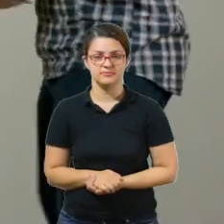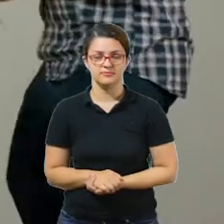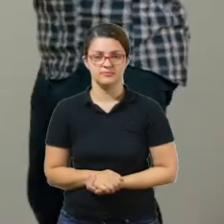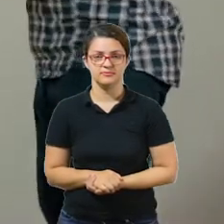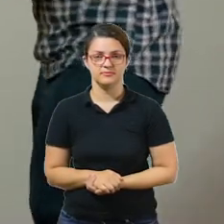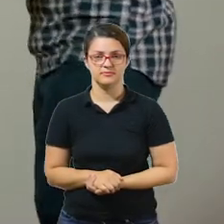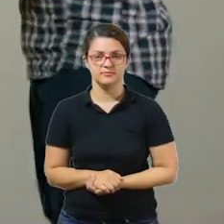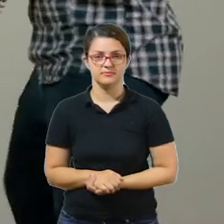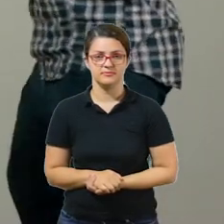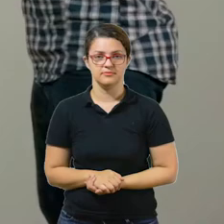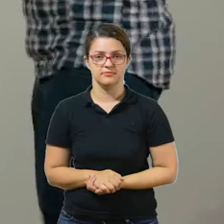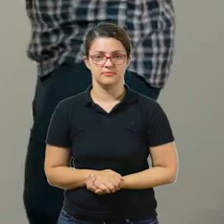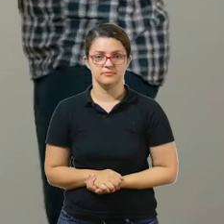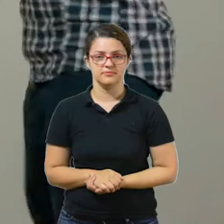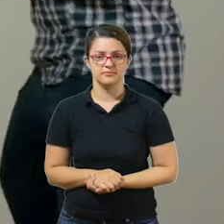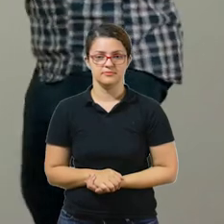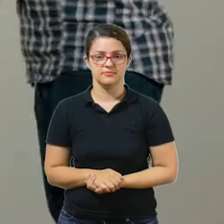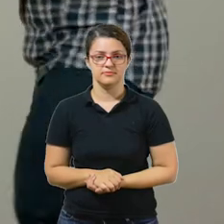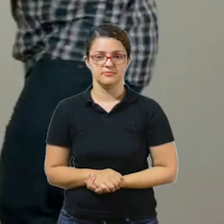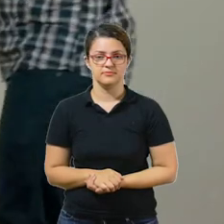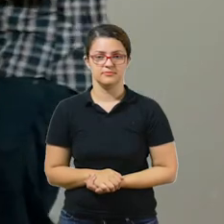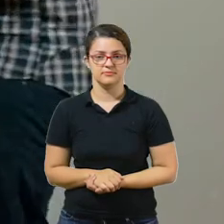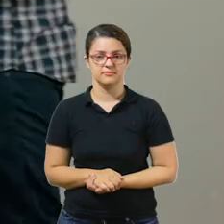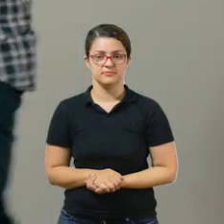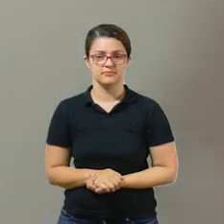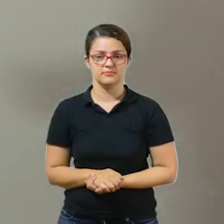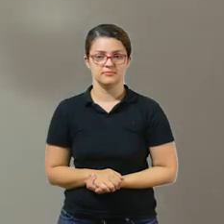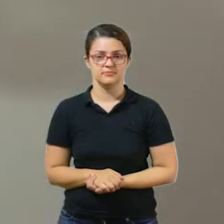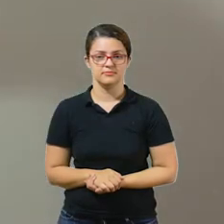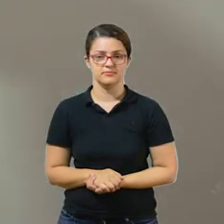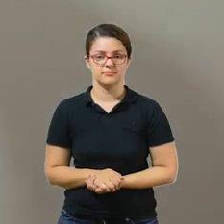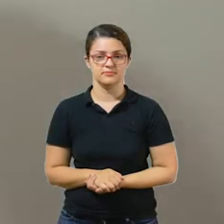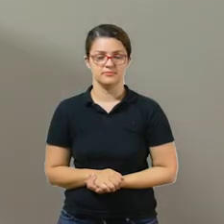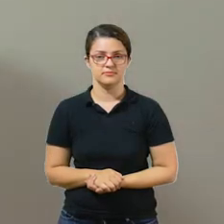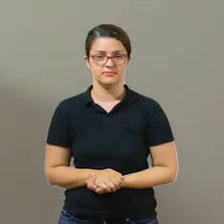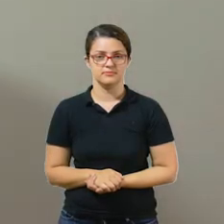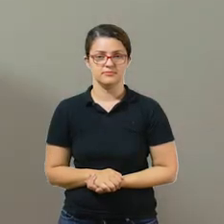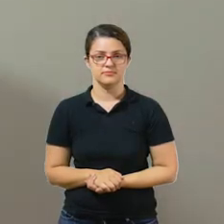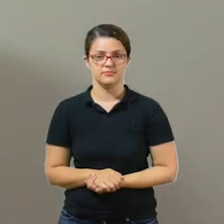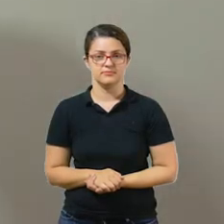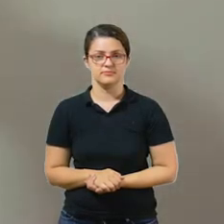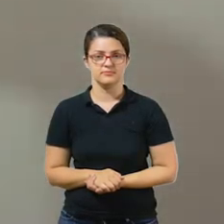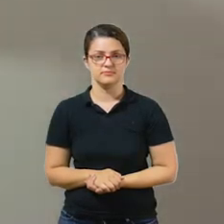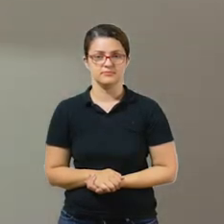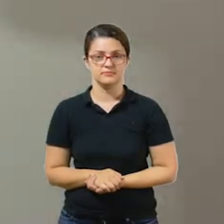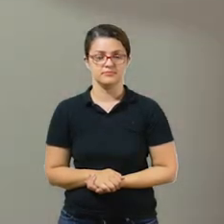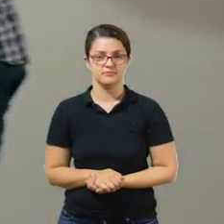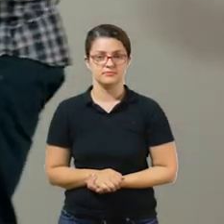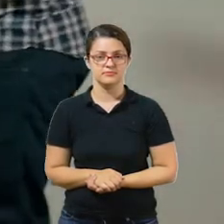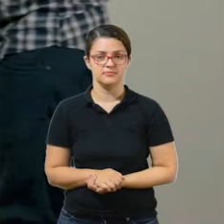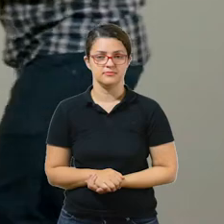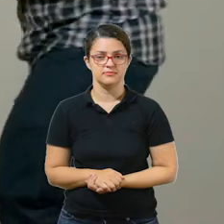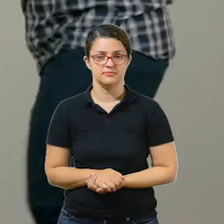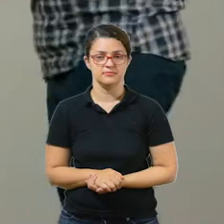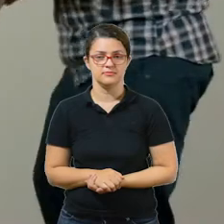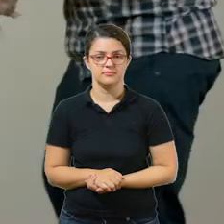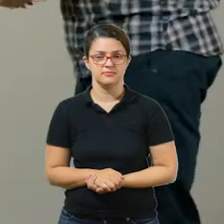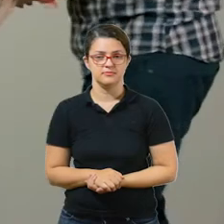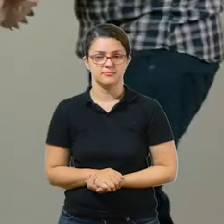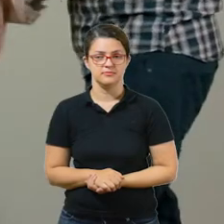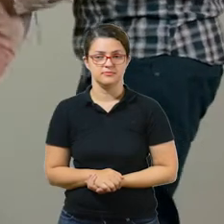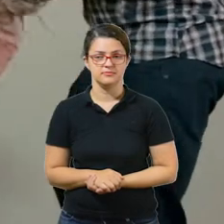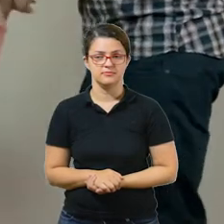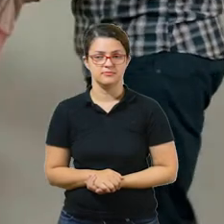Caminho da Roça, olha o cumprimento dos amigos. Isso, em respeito ao amigo, brincar